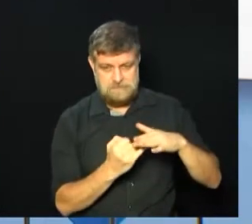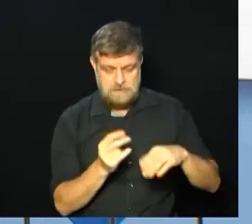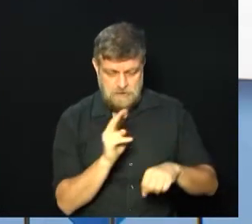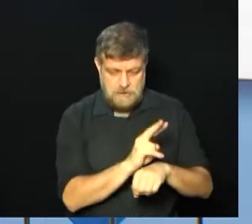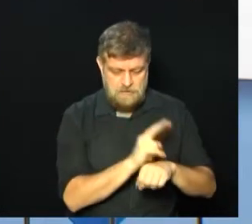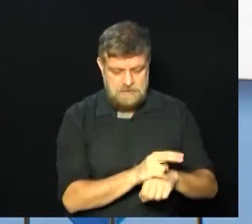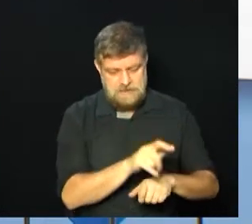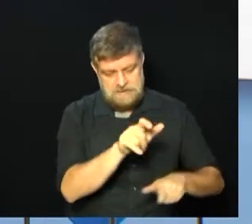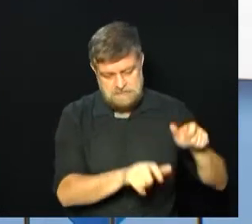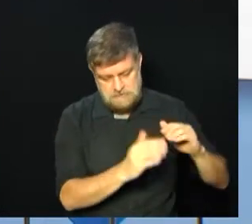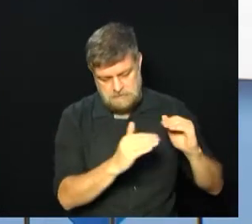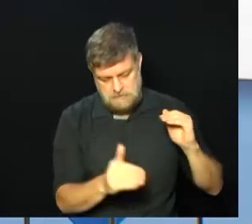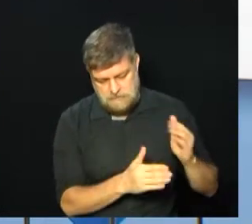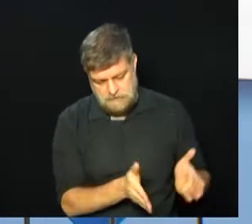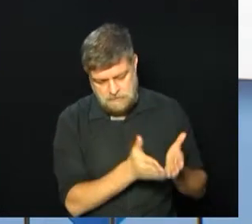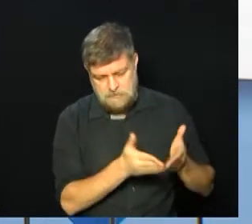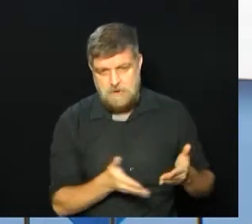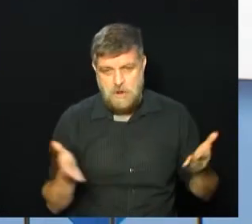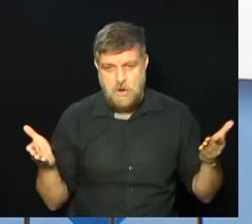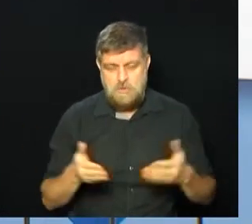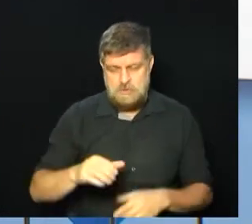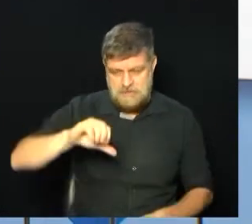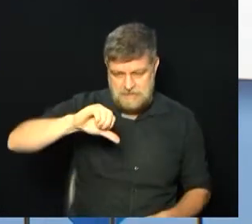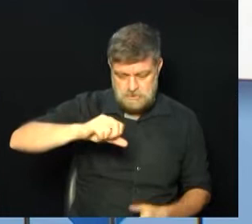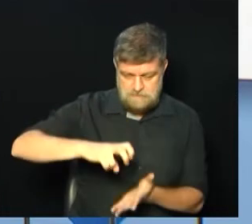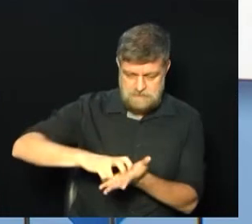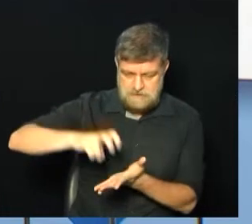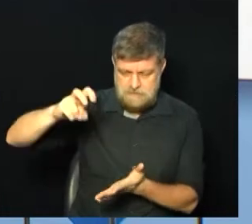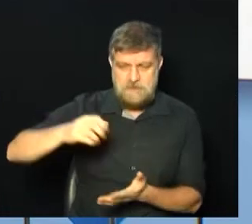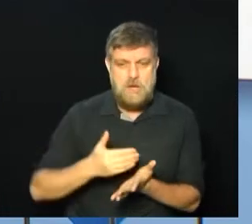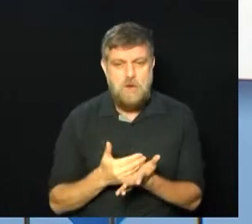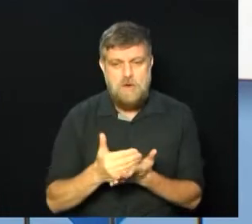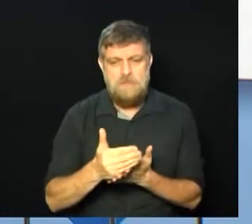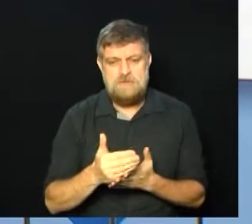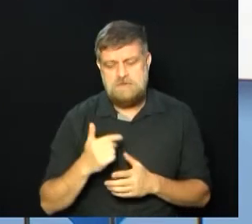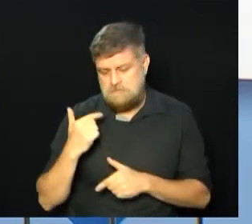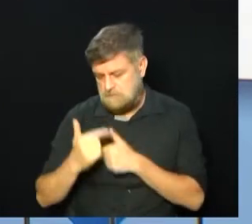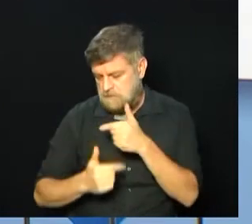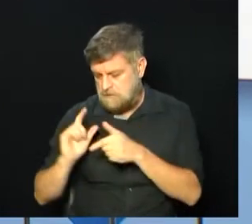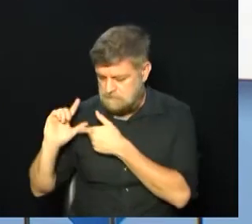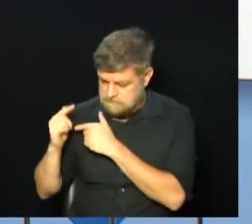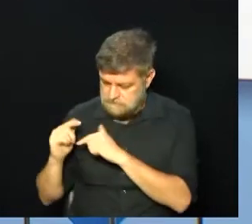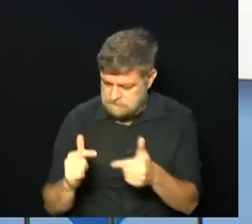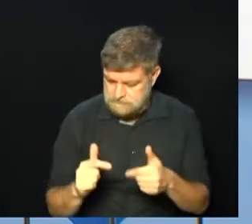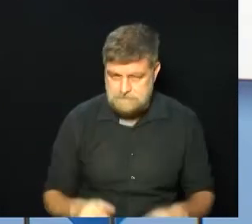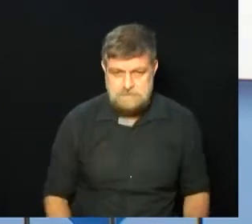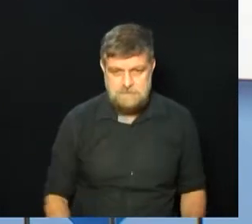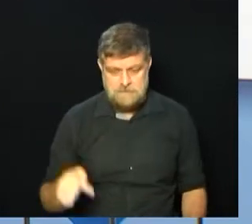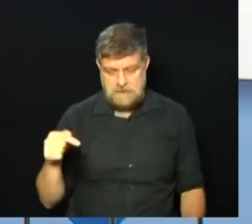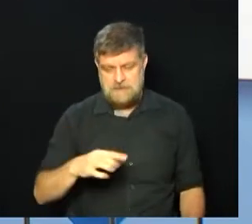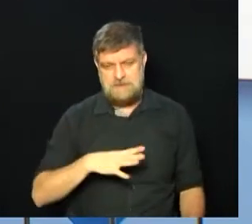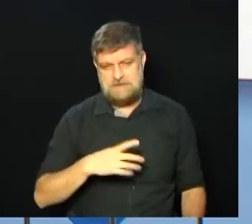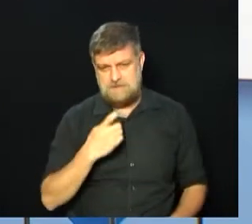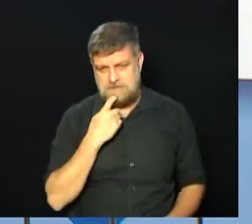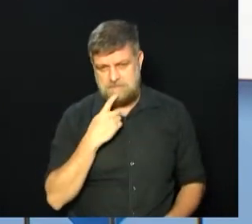e desde hoje às 9:00 da manhã começou um tradicional bazar aqui Brechó